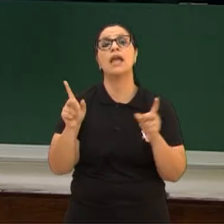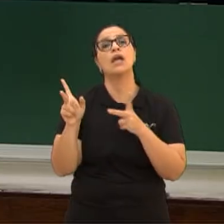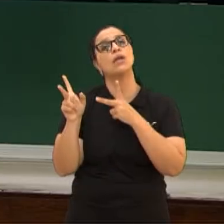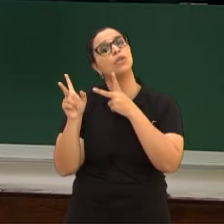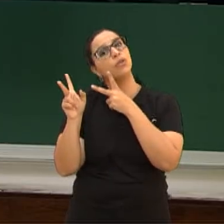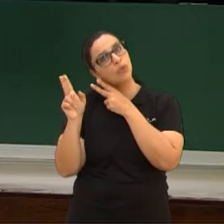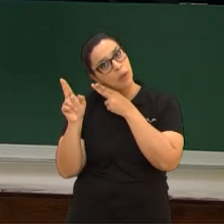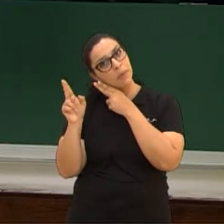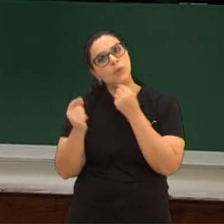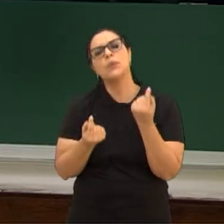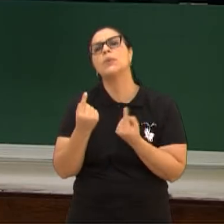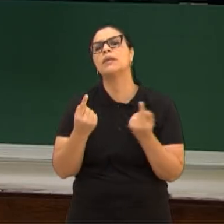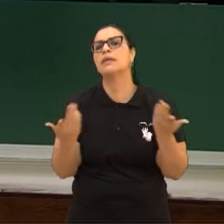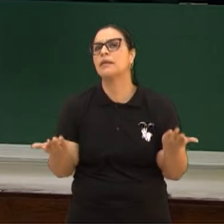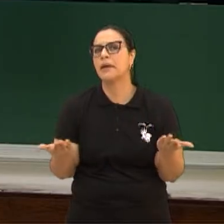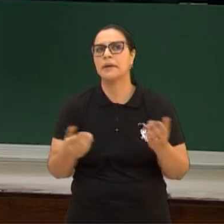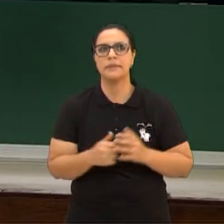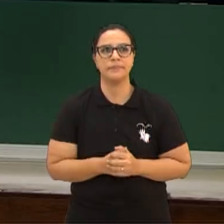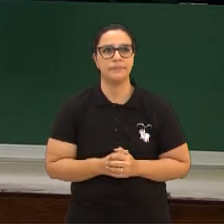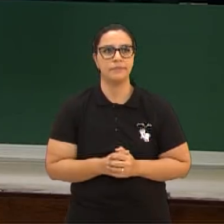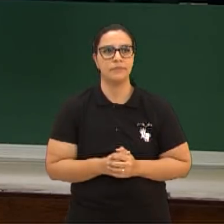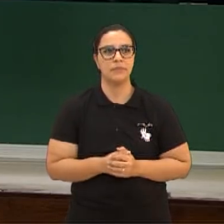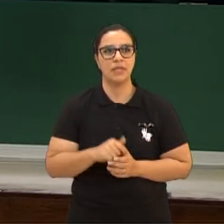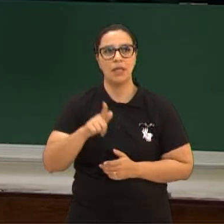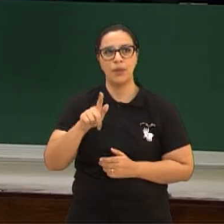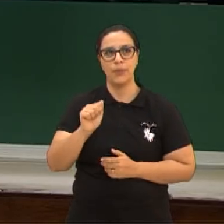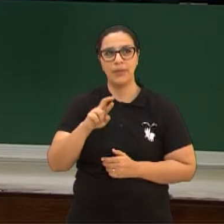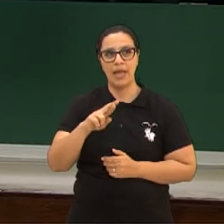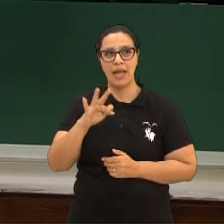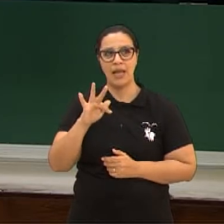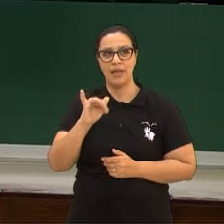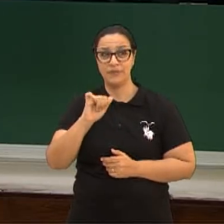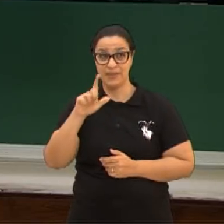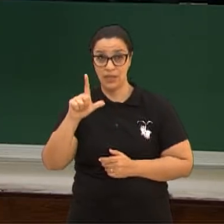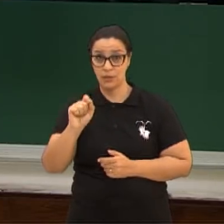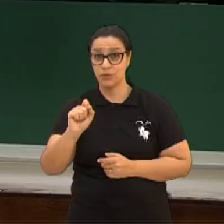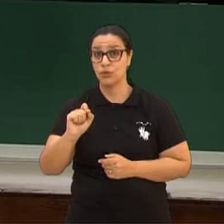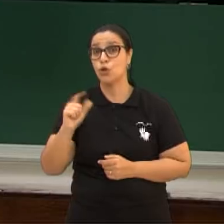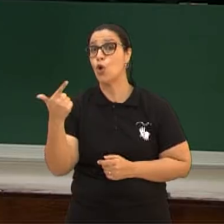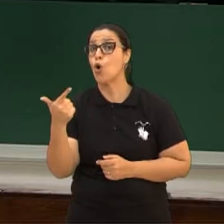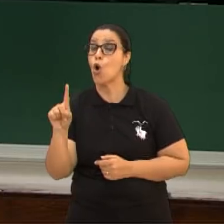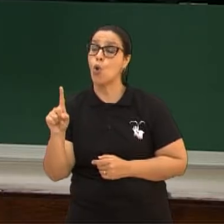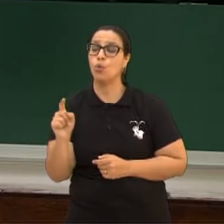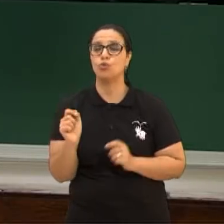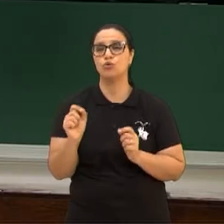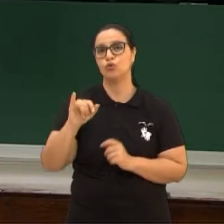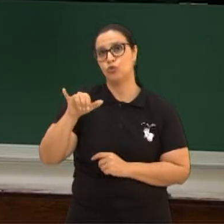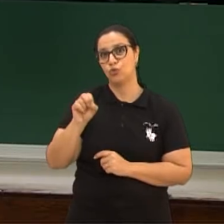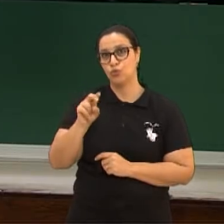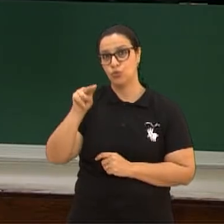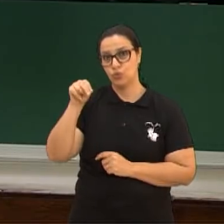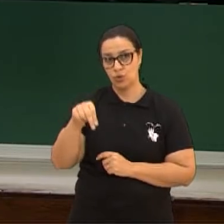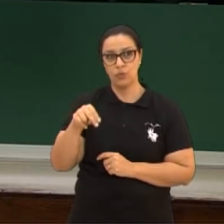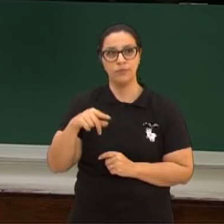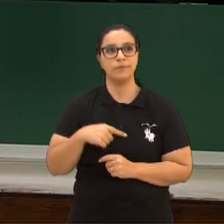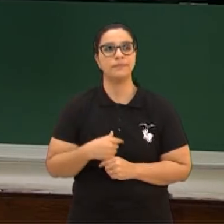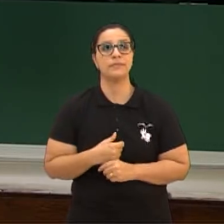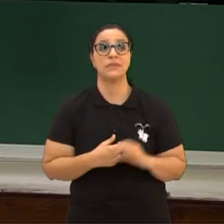está tirando um cochilinho, descansando? Garfield or John?